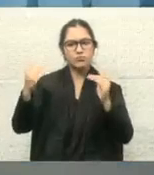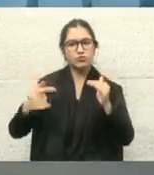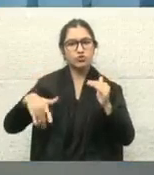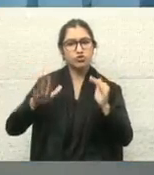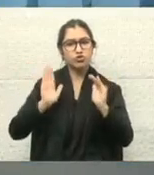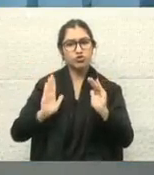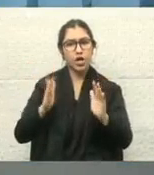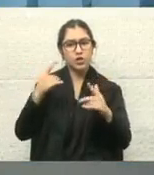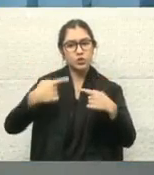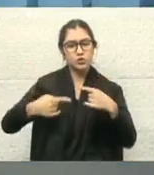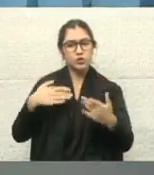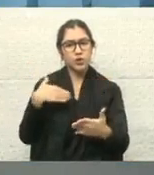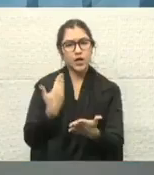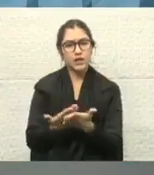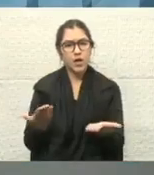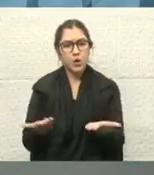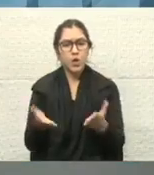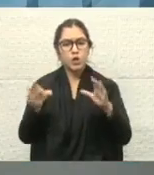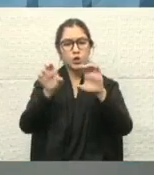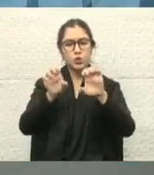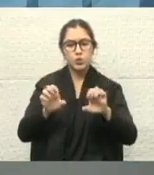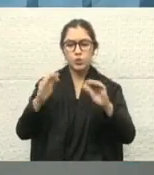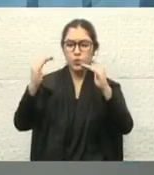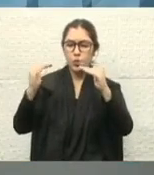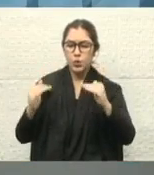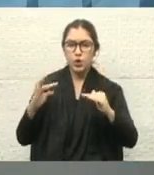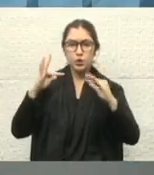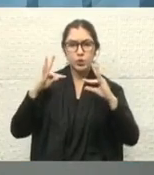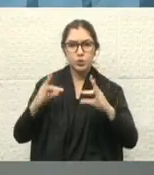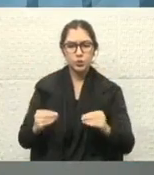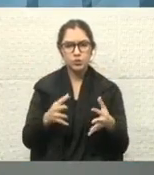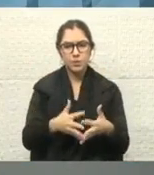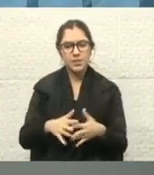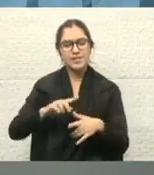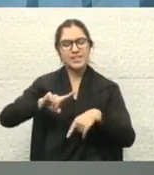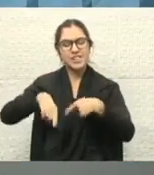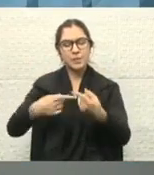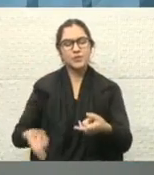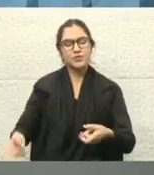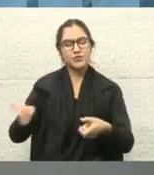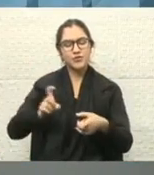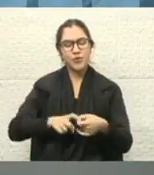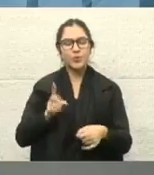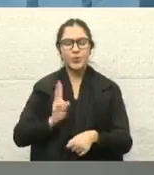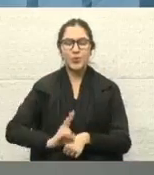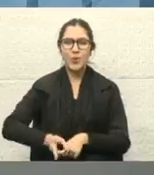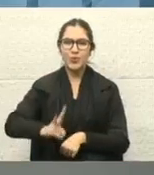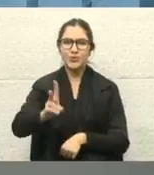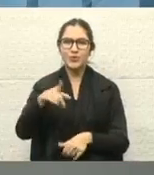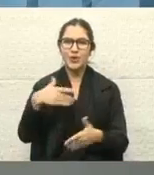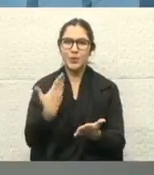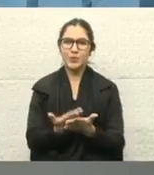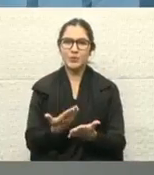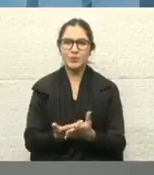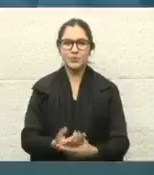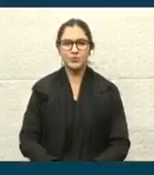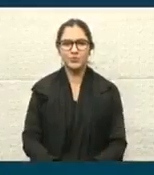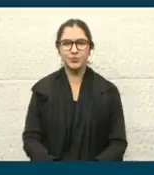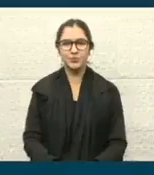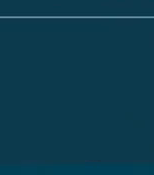discutimos até o momento, a estrutura do plano complexo, e logo em seguida nós daremos continuidade aos nossos